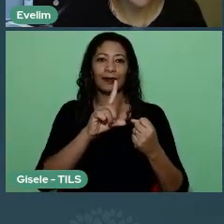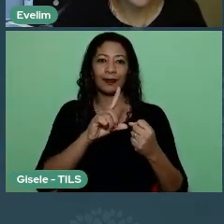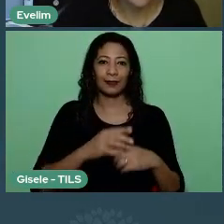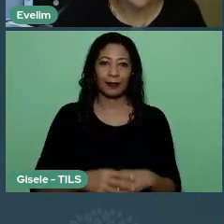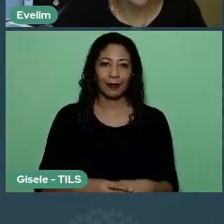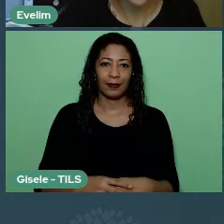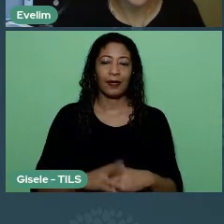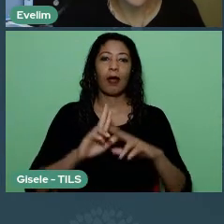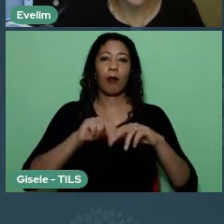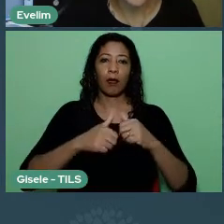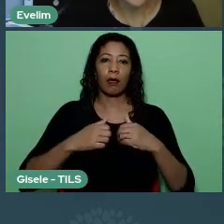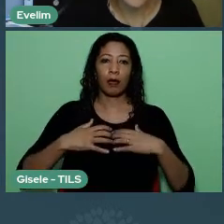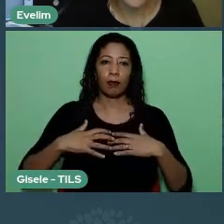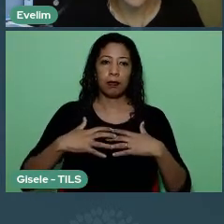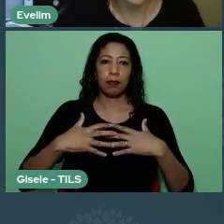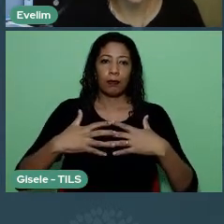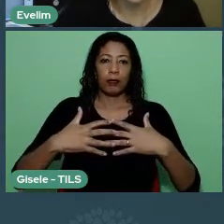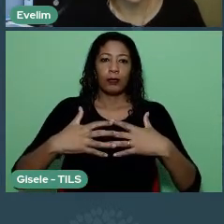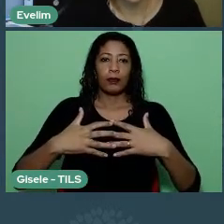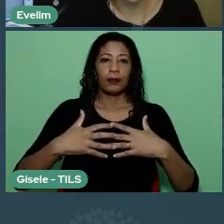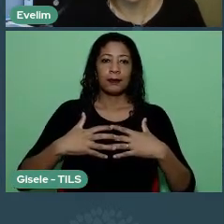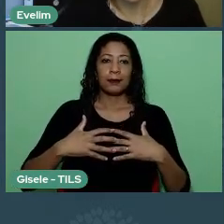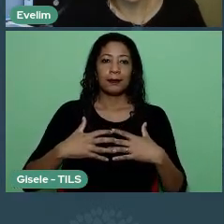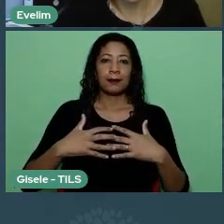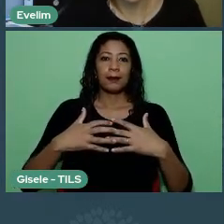potencial broncodilatador que ele apresenta.